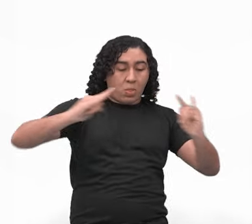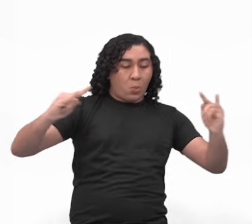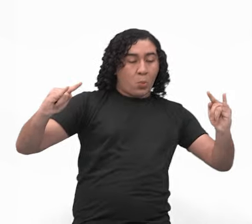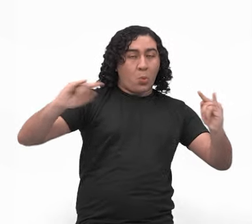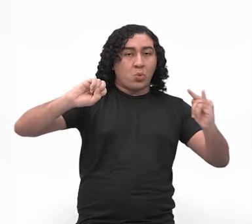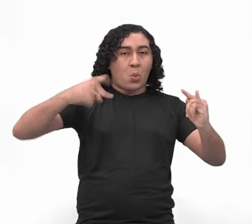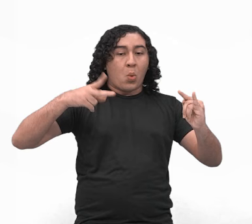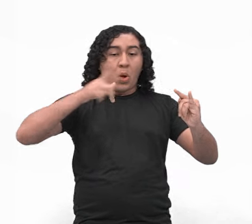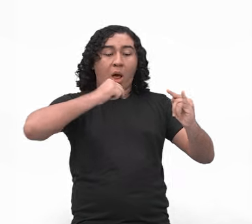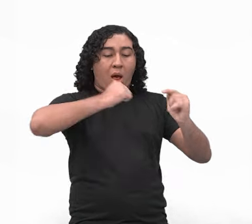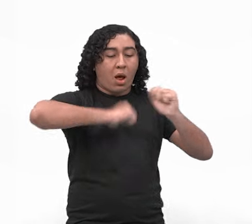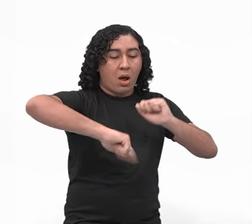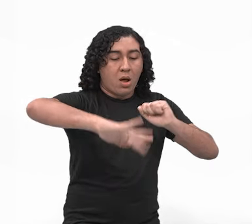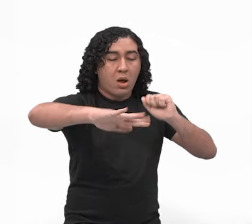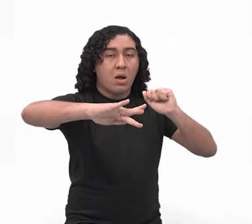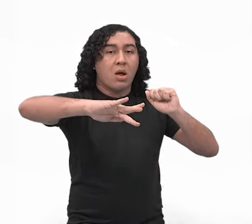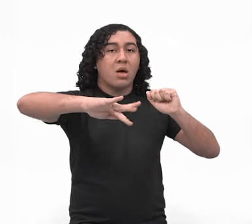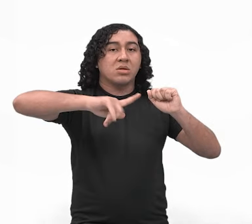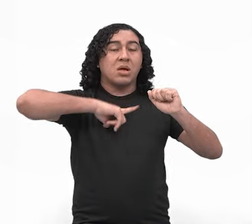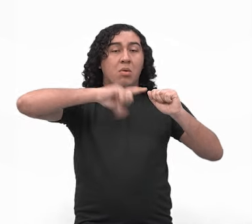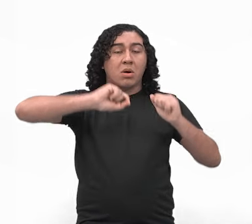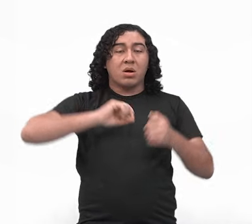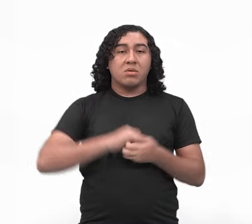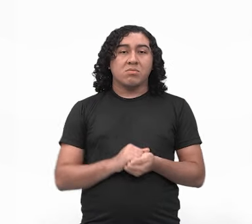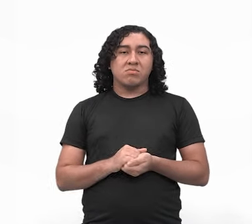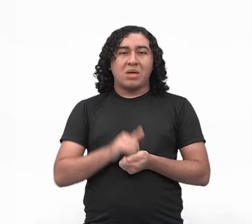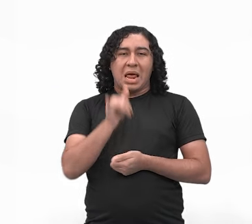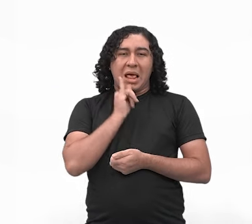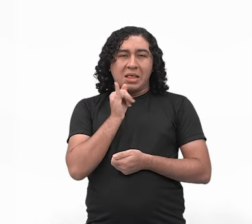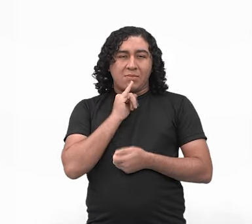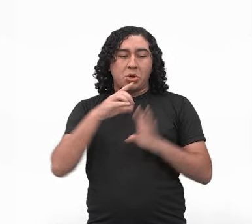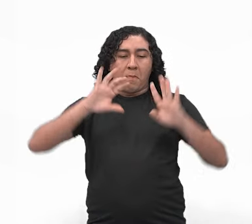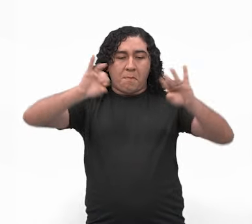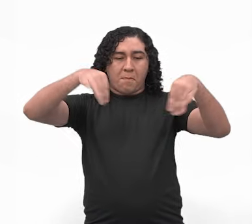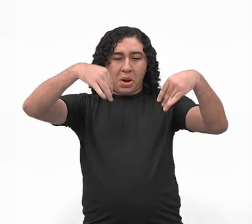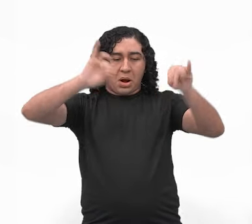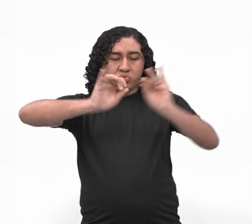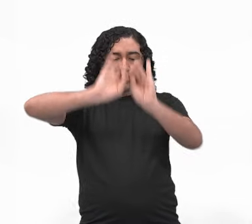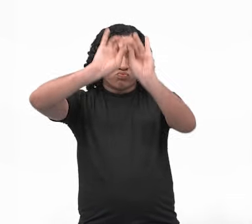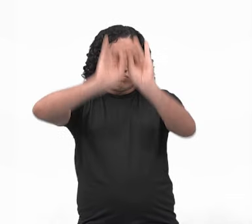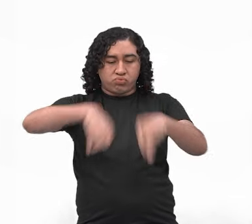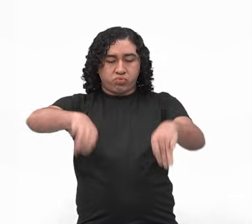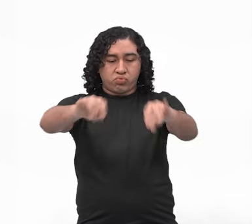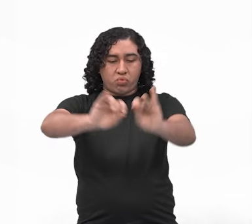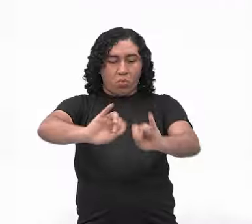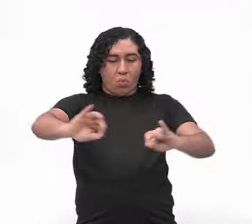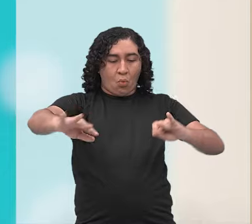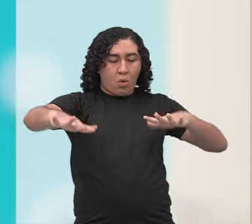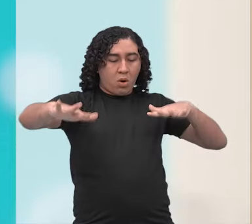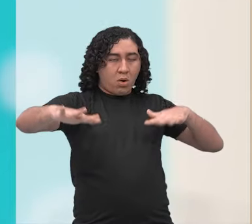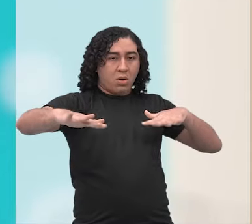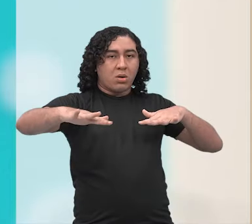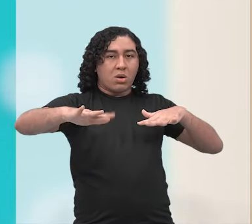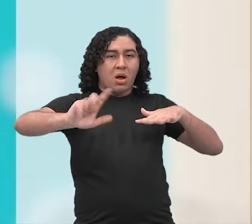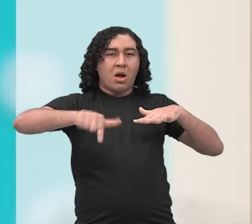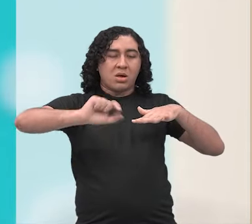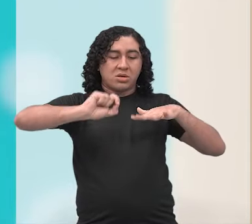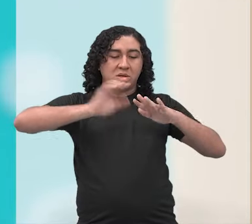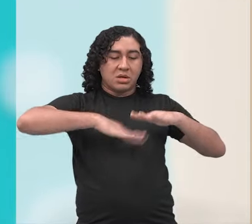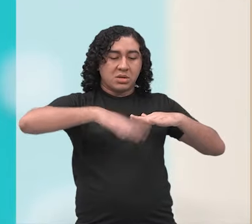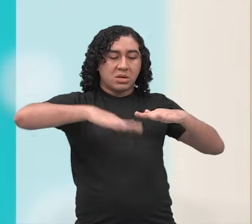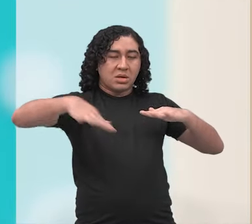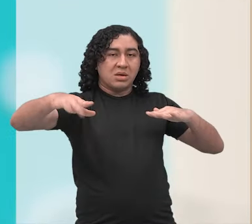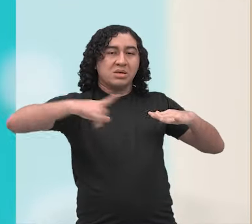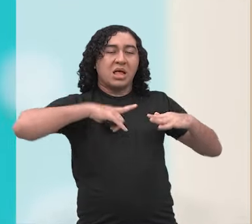um lago, e ele cobre com um tecido, vamos dizer assim, ele cobre com um tecido, e esse tecido tem uma